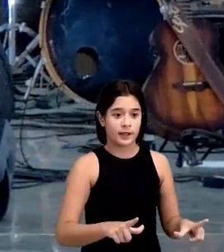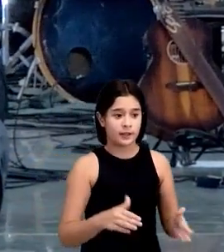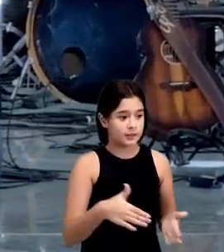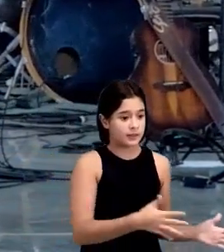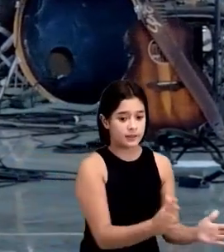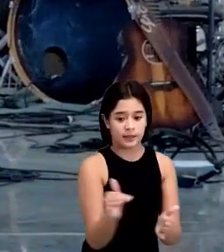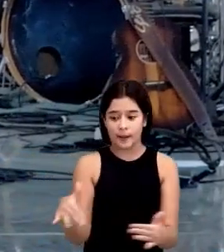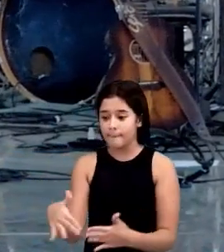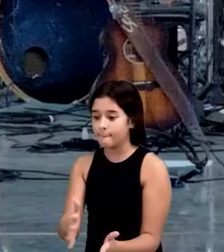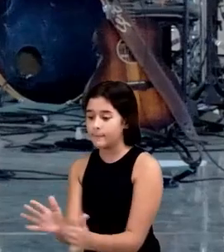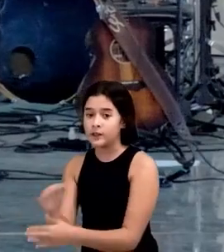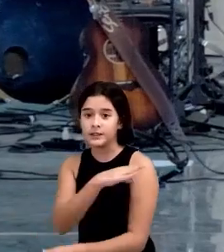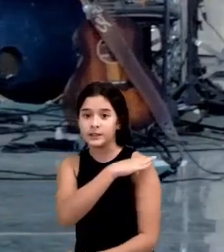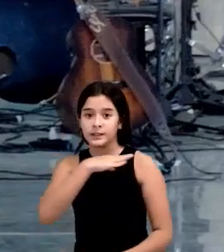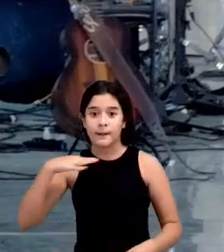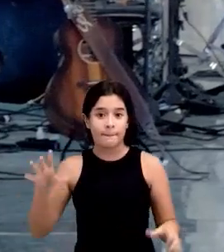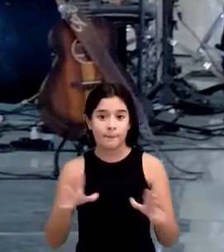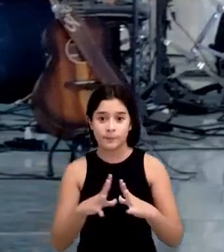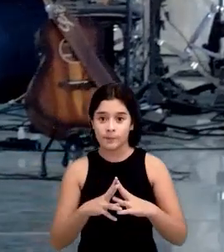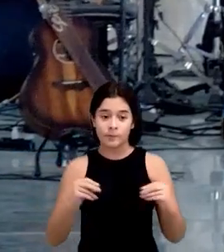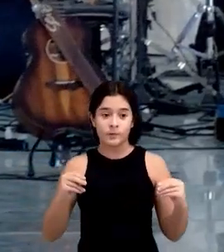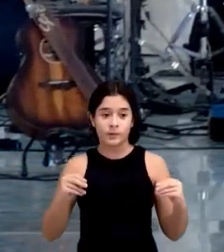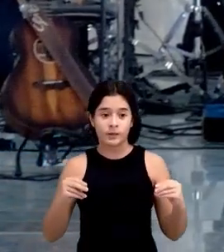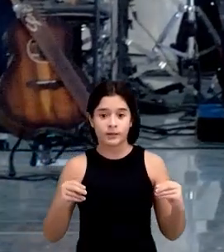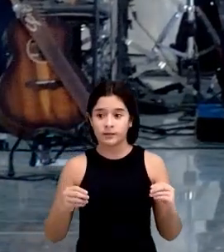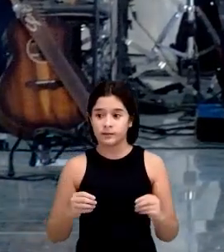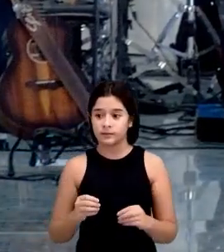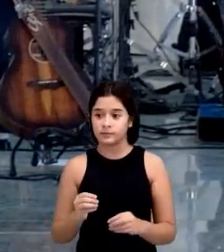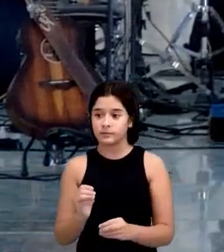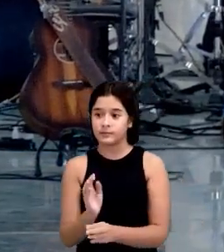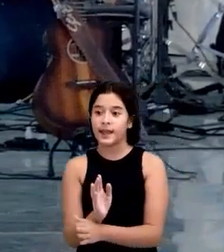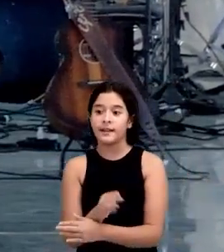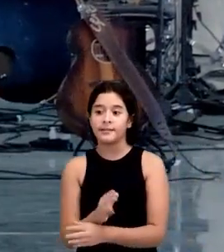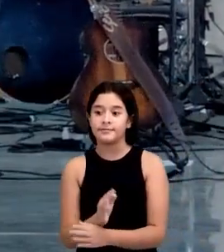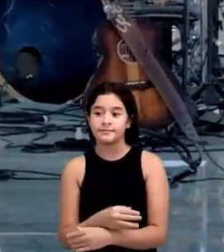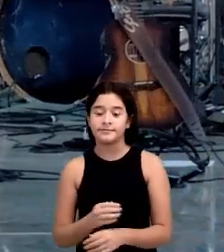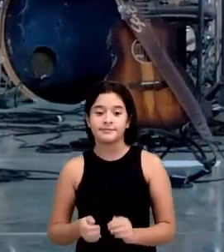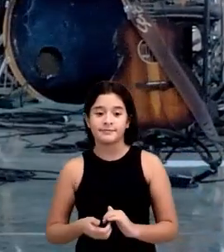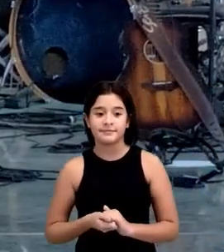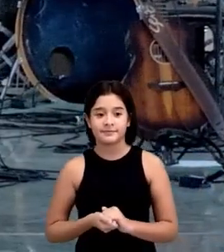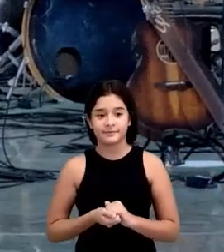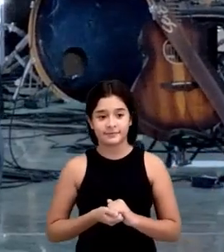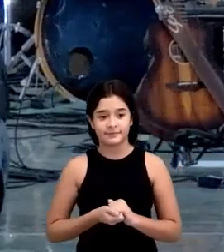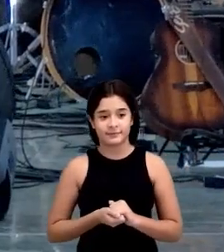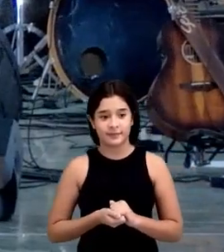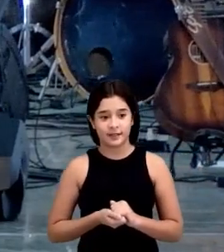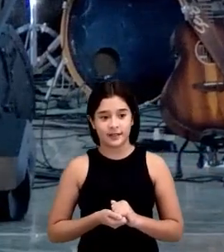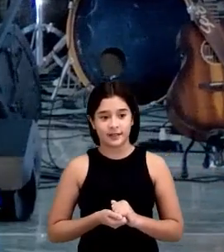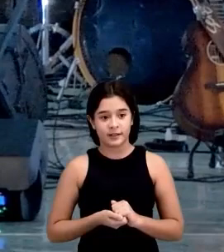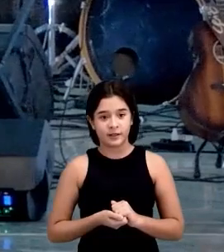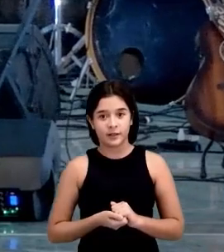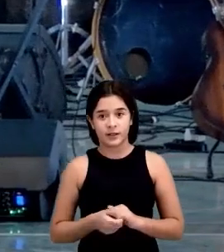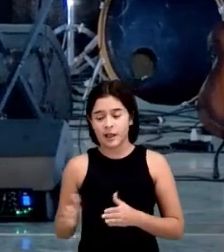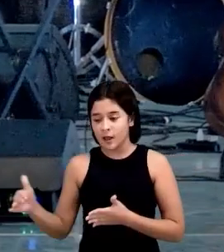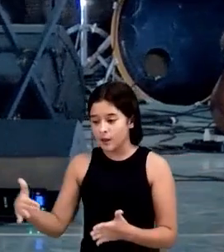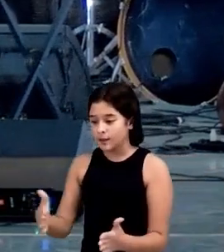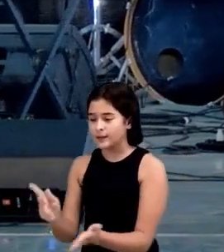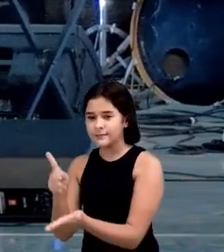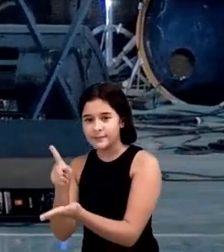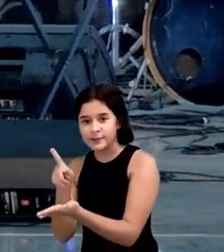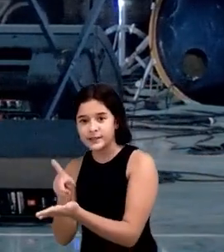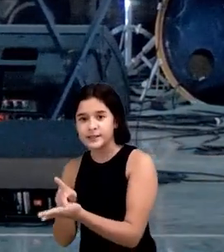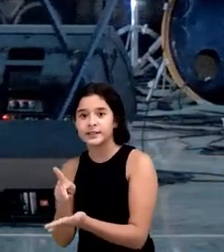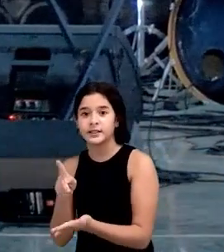vida, estão levando elas para a morte. O único elemento que pode realmente fazer diferença na vida dessas